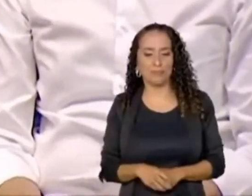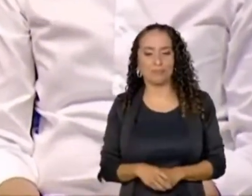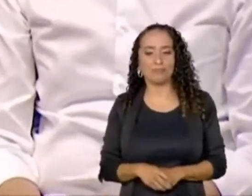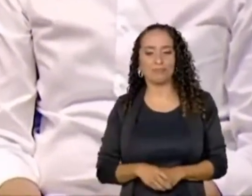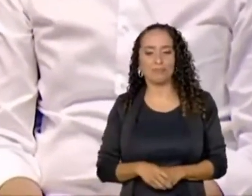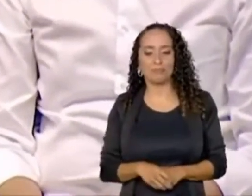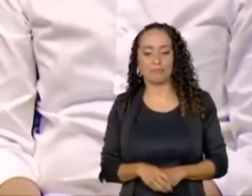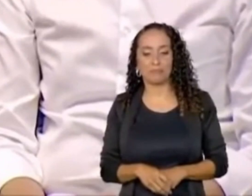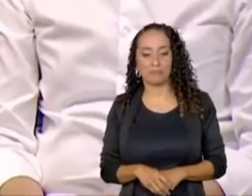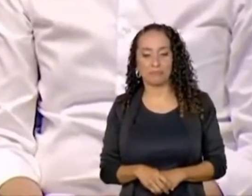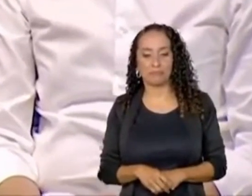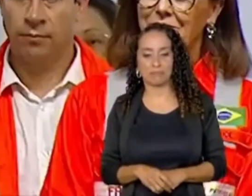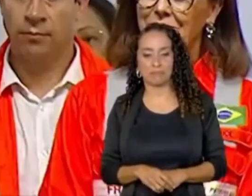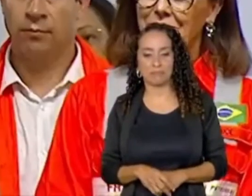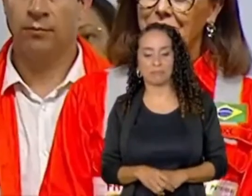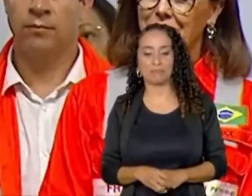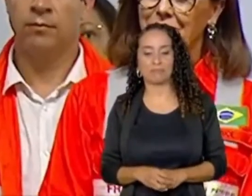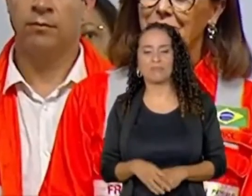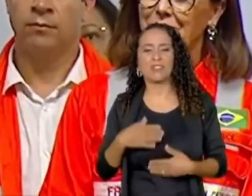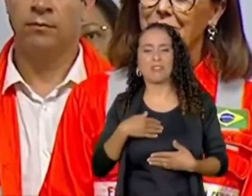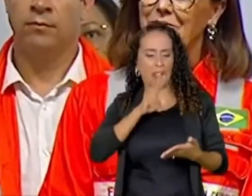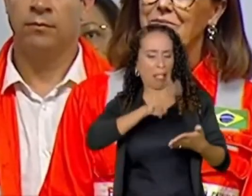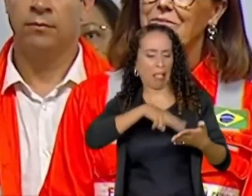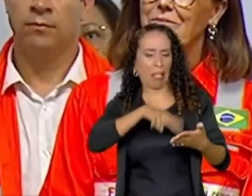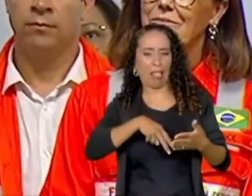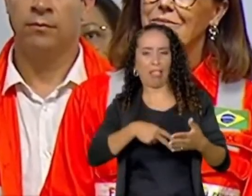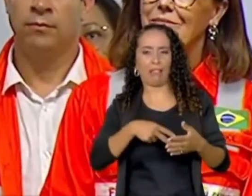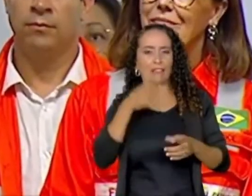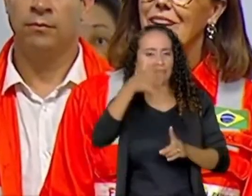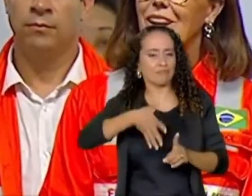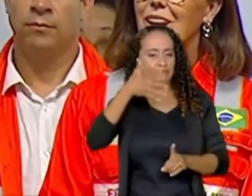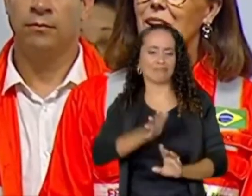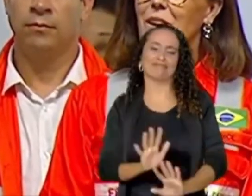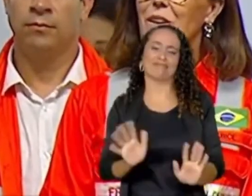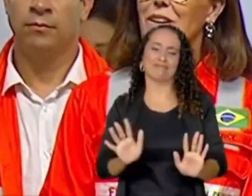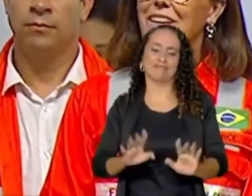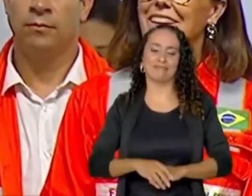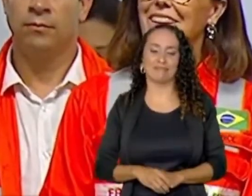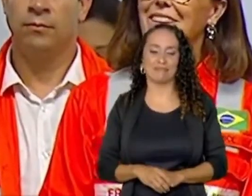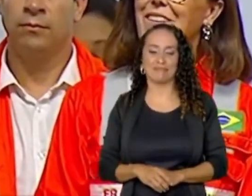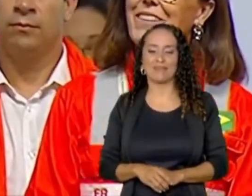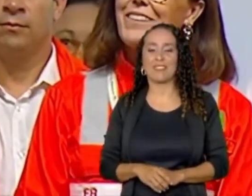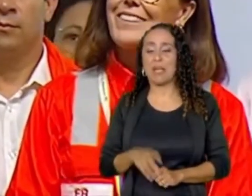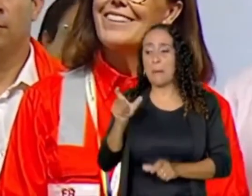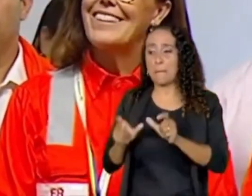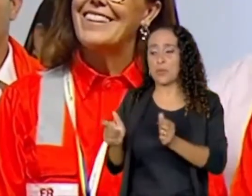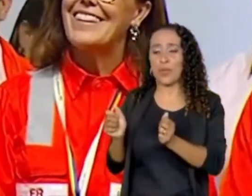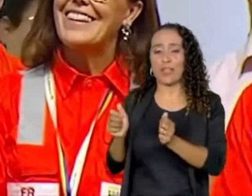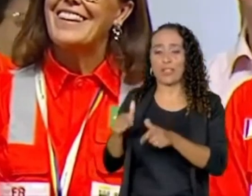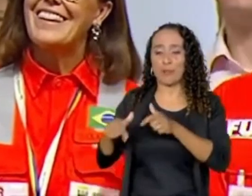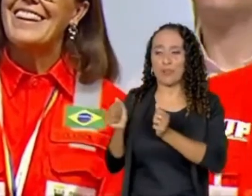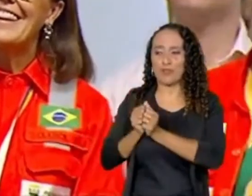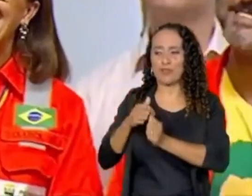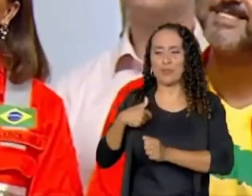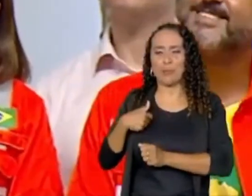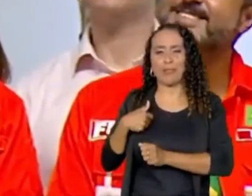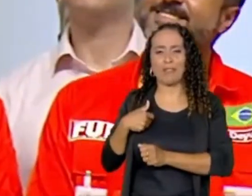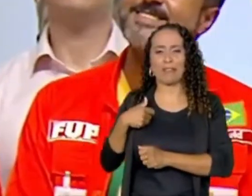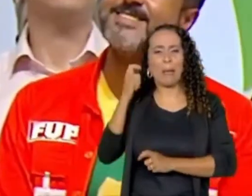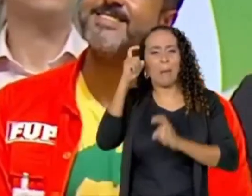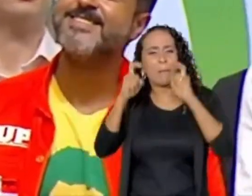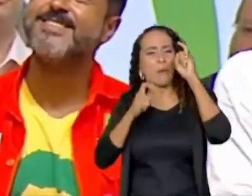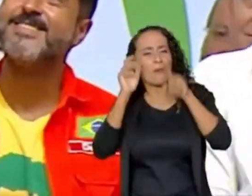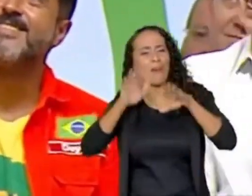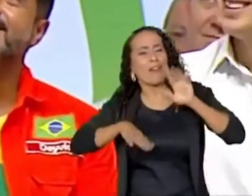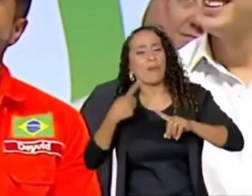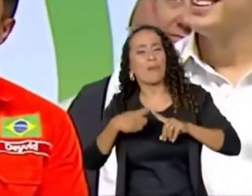vou ler discurso. O pessoal que trabalha comigo às vezes fica preocupado,